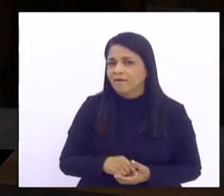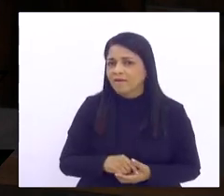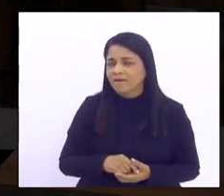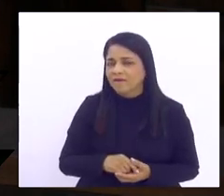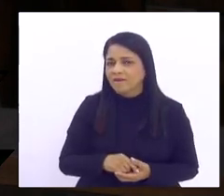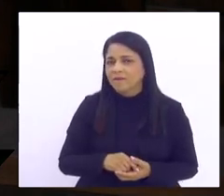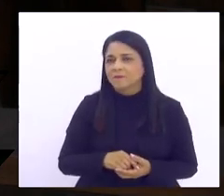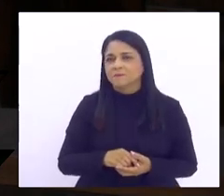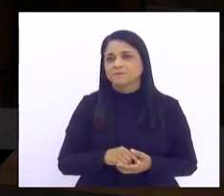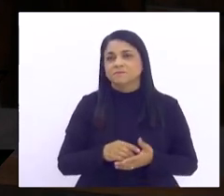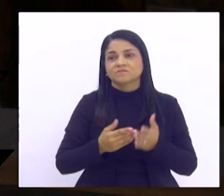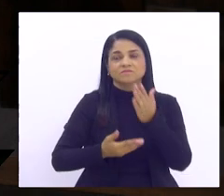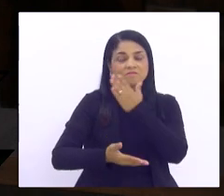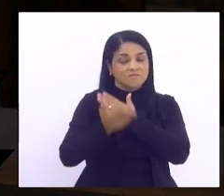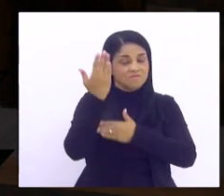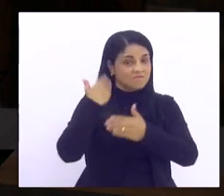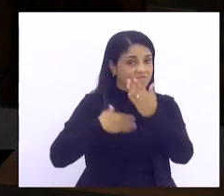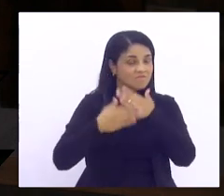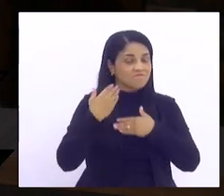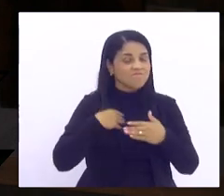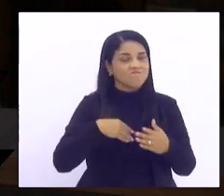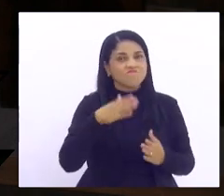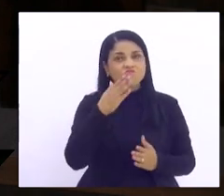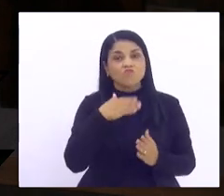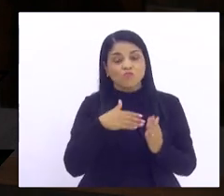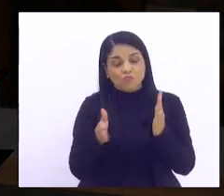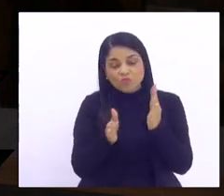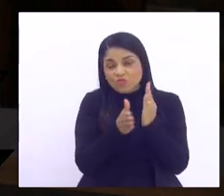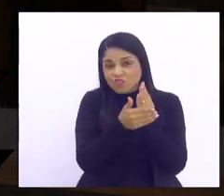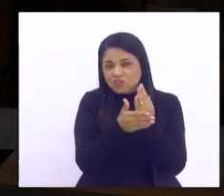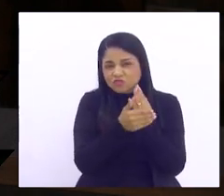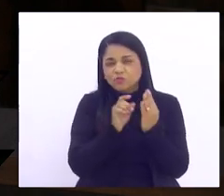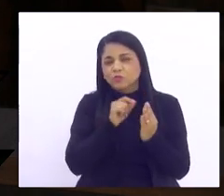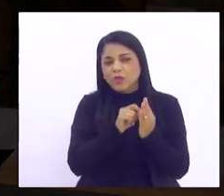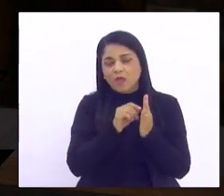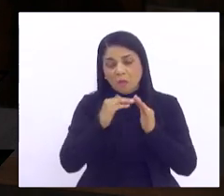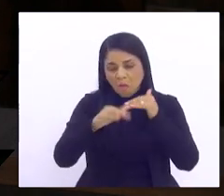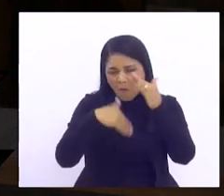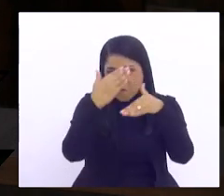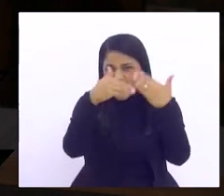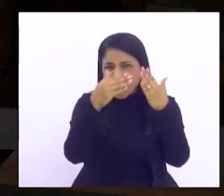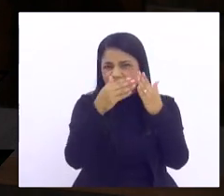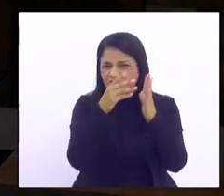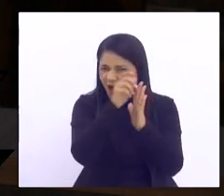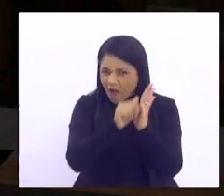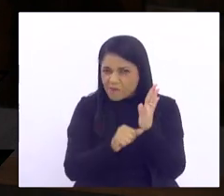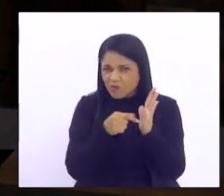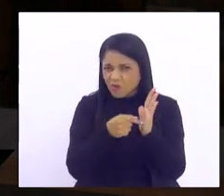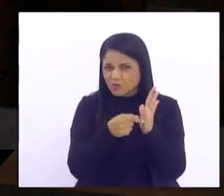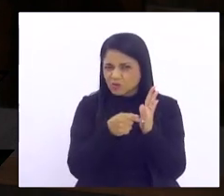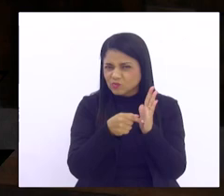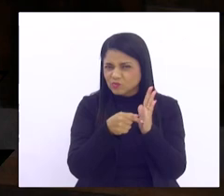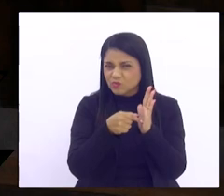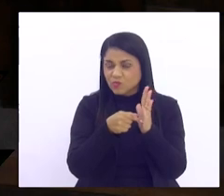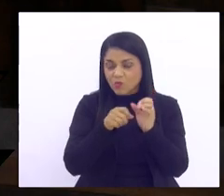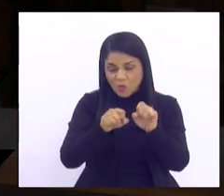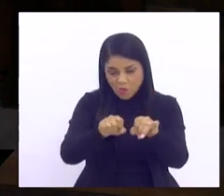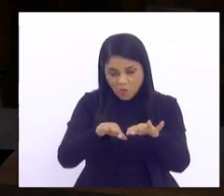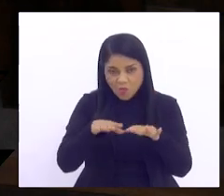A premissa oculta por trás desse raciocínio é de que o progresso é o aborto, e, portanto, o parlamento